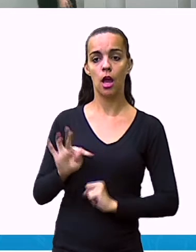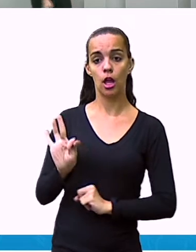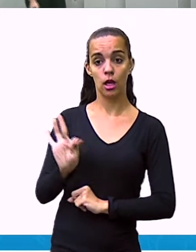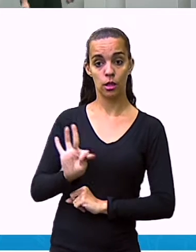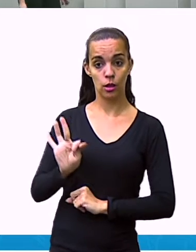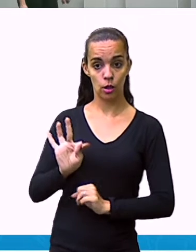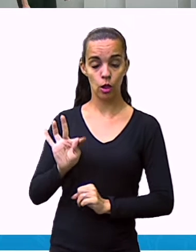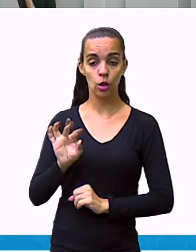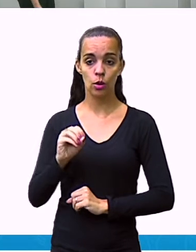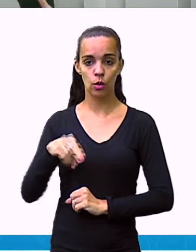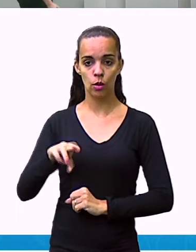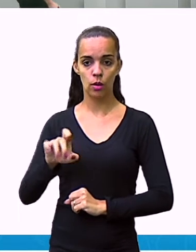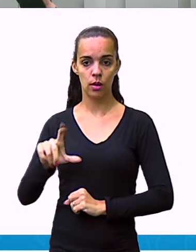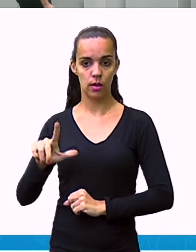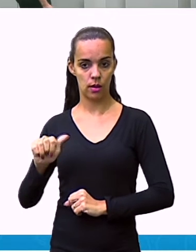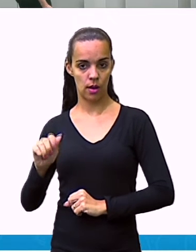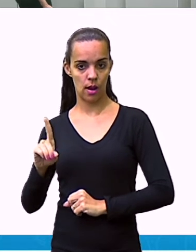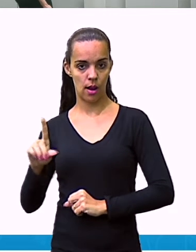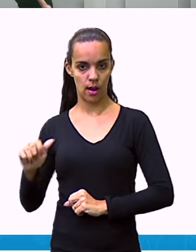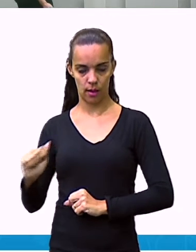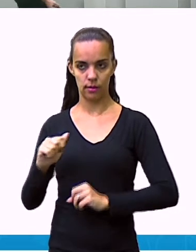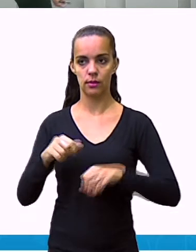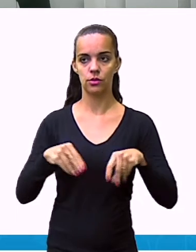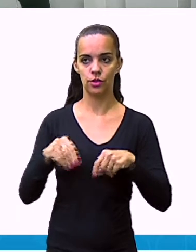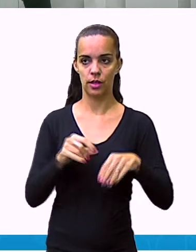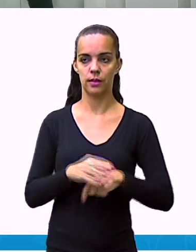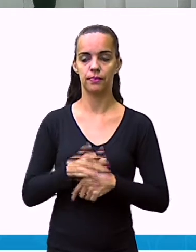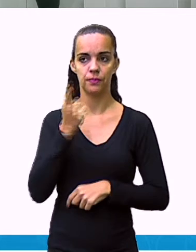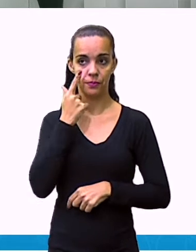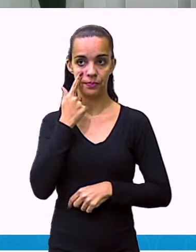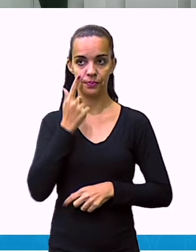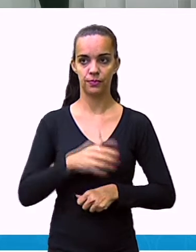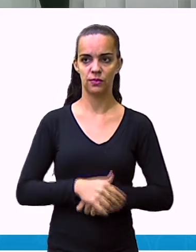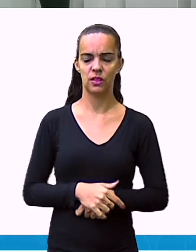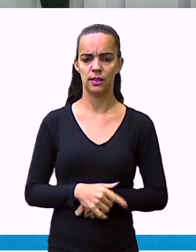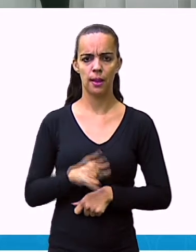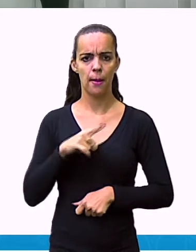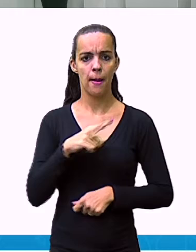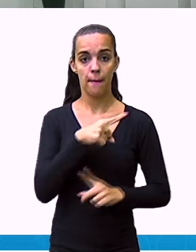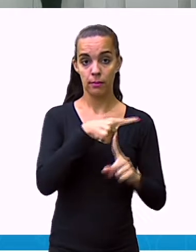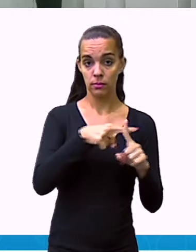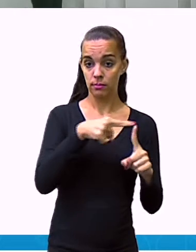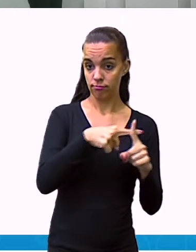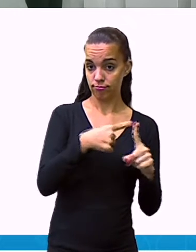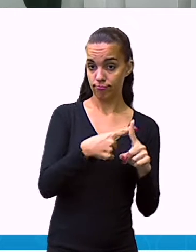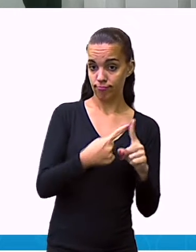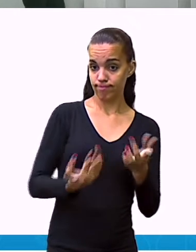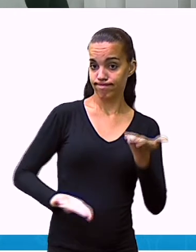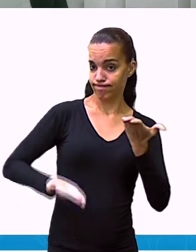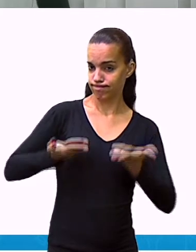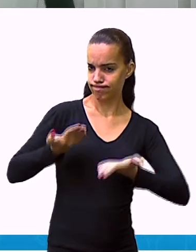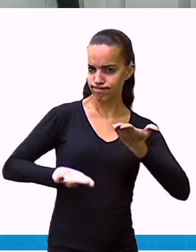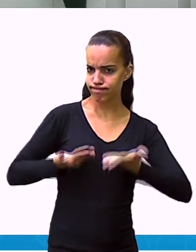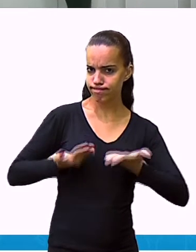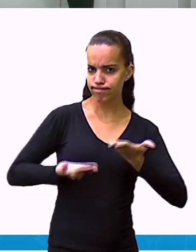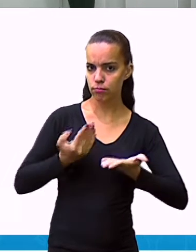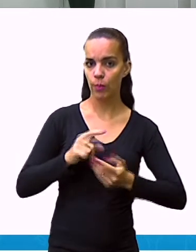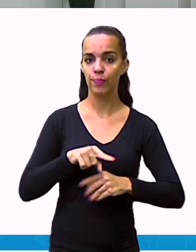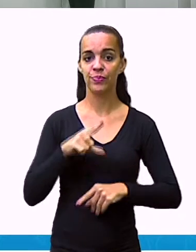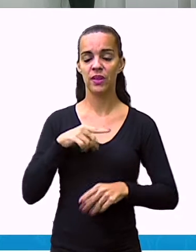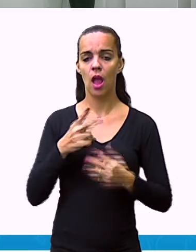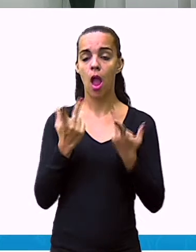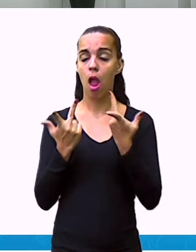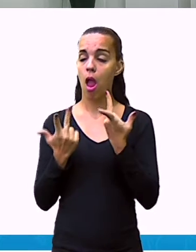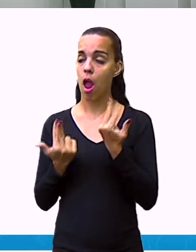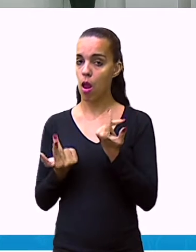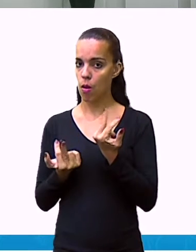meia tonelada de areia então nós vamos ver aqui que meia Tonelada equivale a